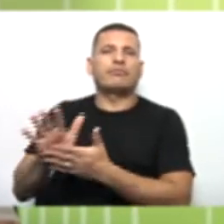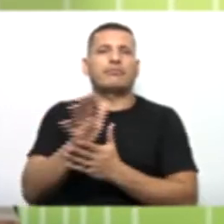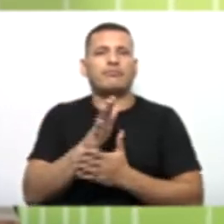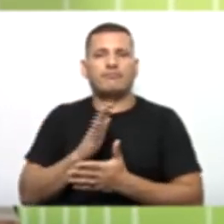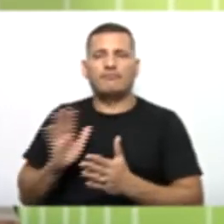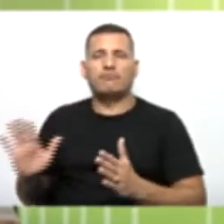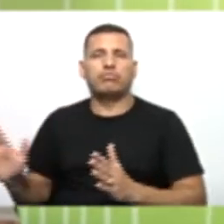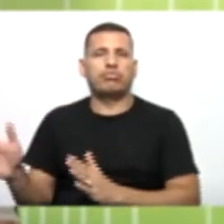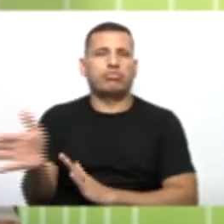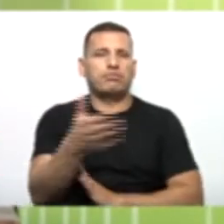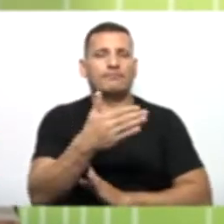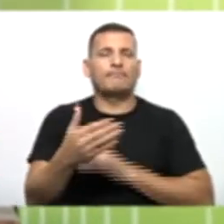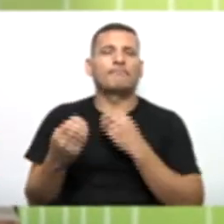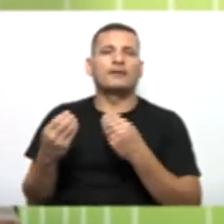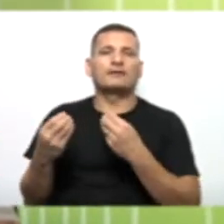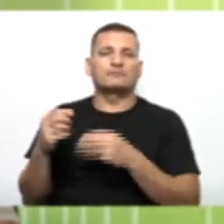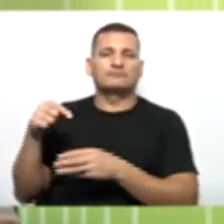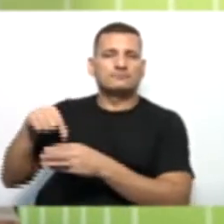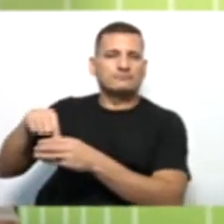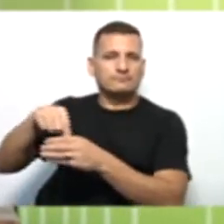plantar combustíveis, para criar gado.